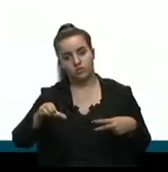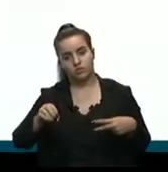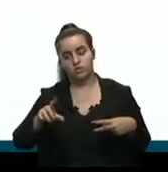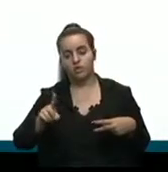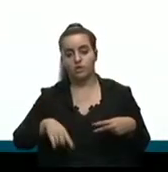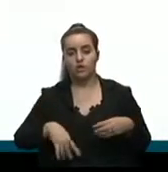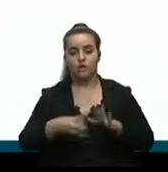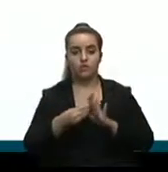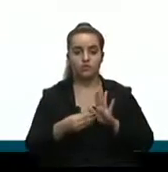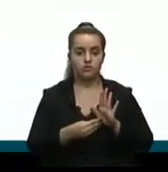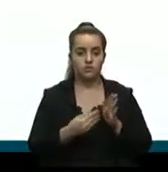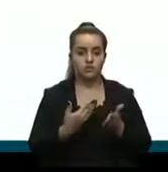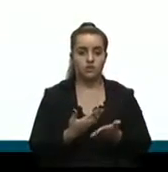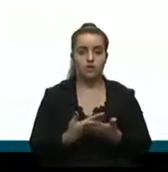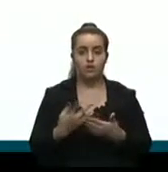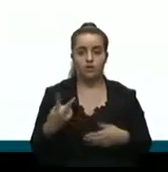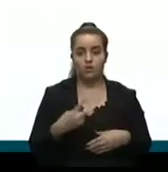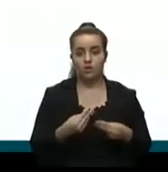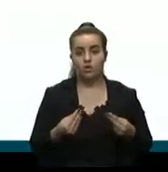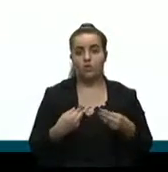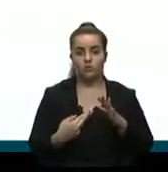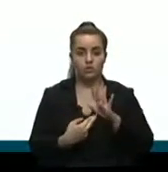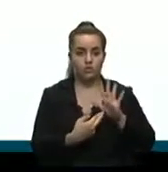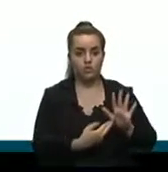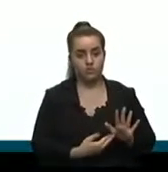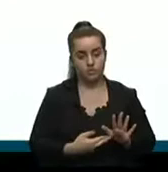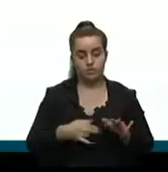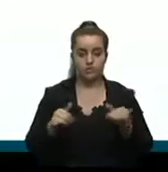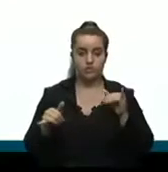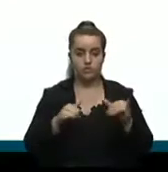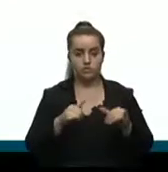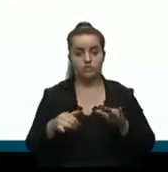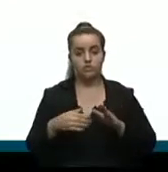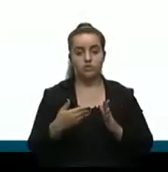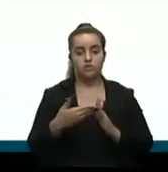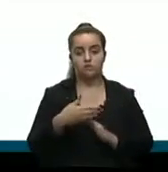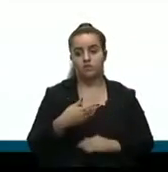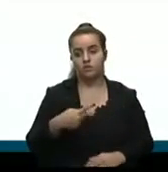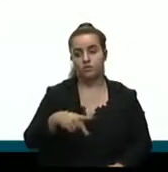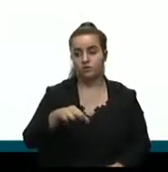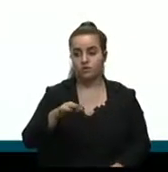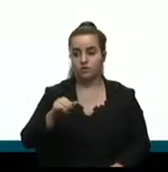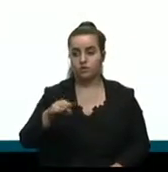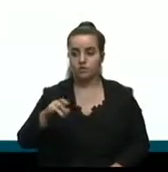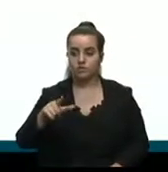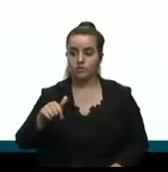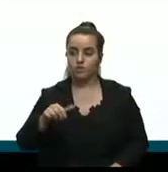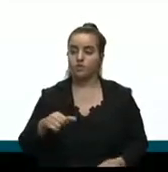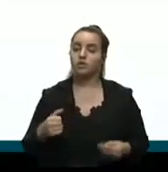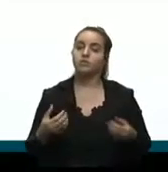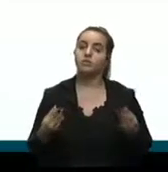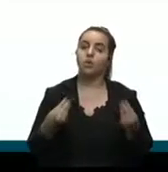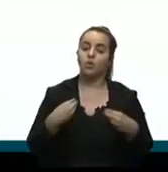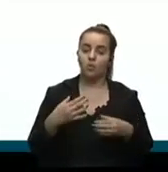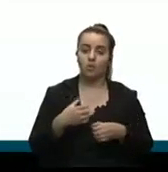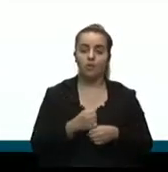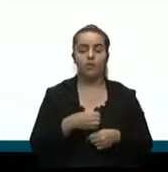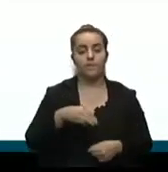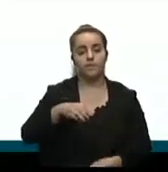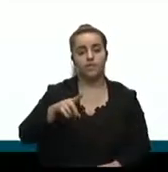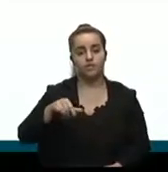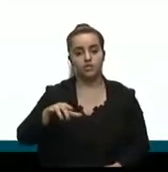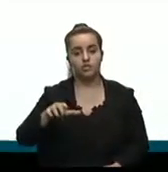amostragem, como representar dados graficamente ou por meio de tabelas, como calcular a mediana, a média, como